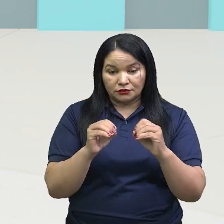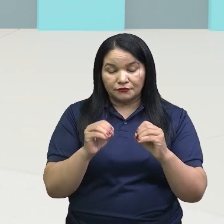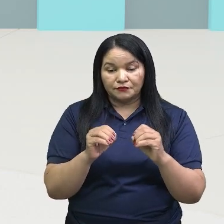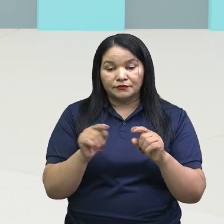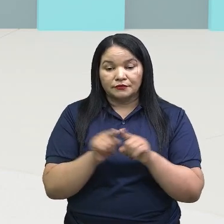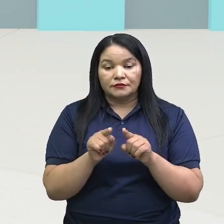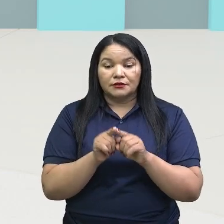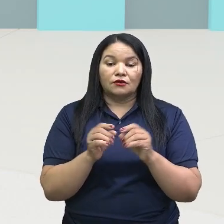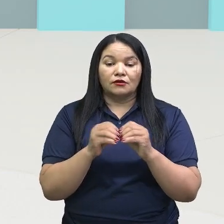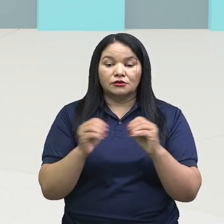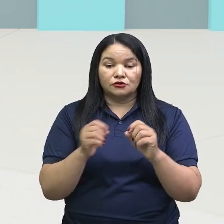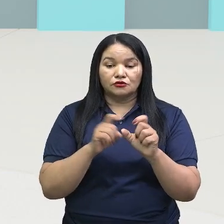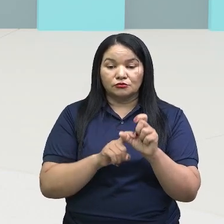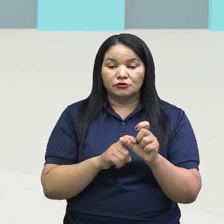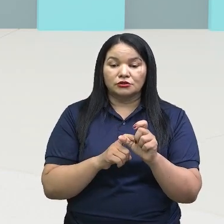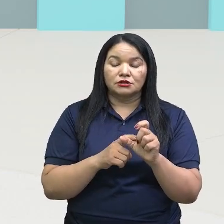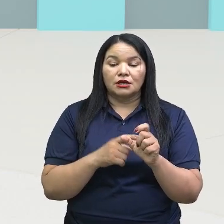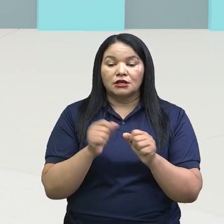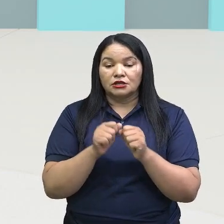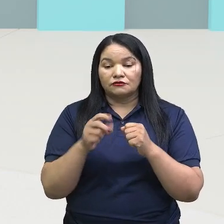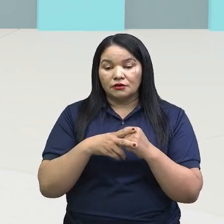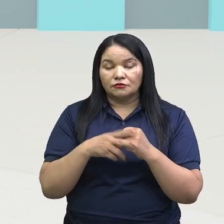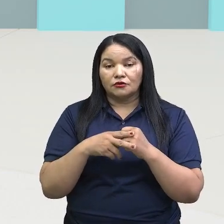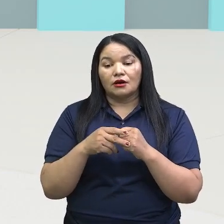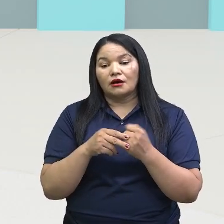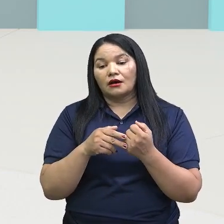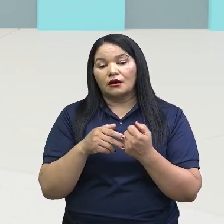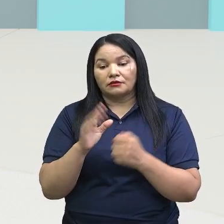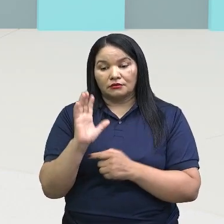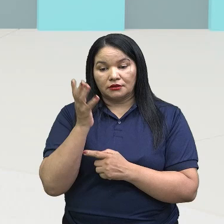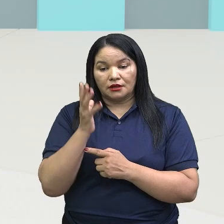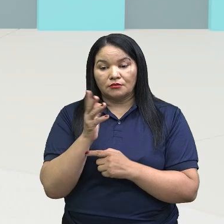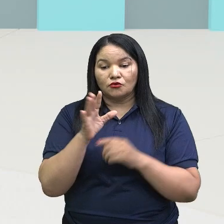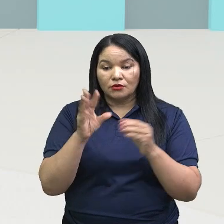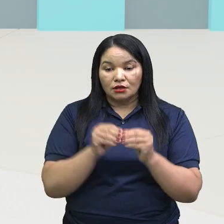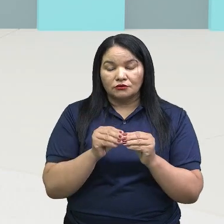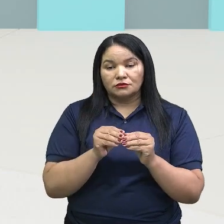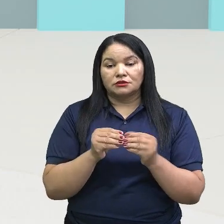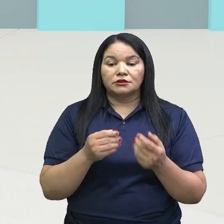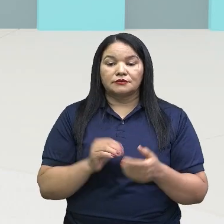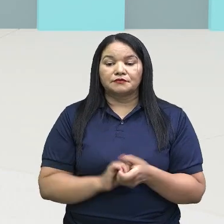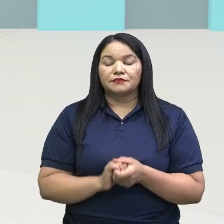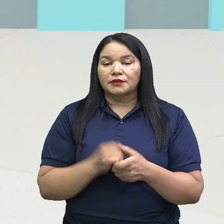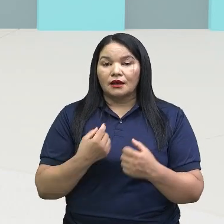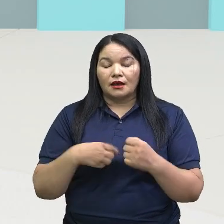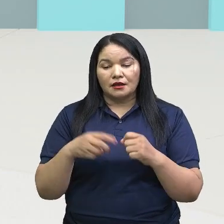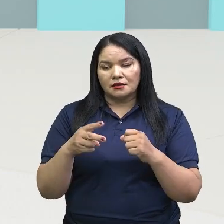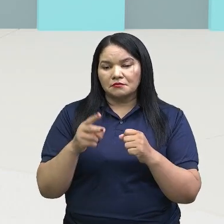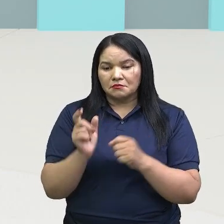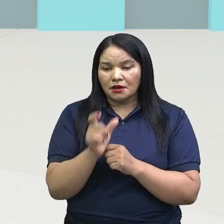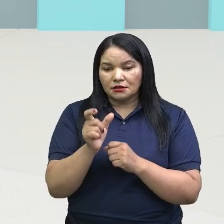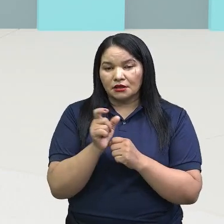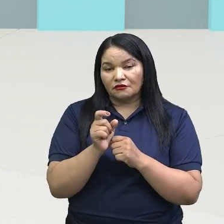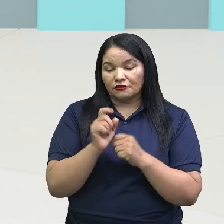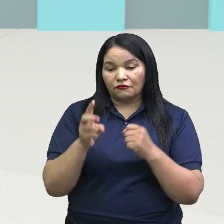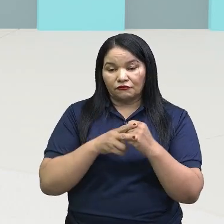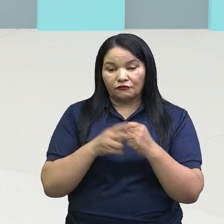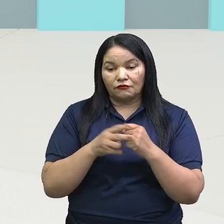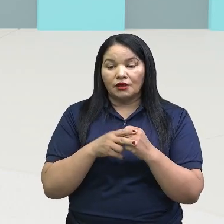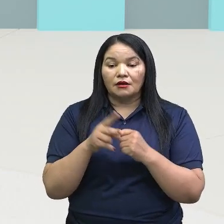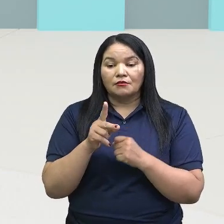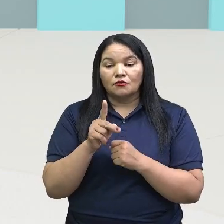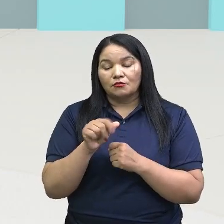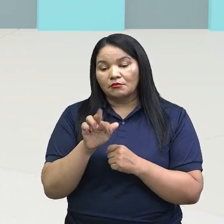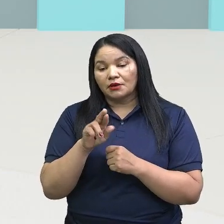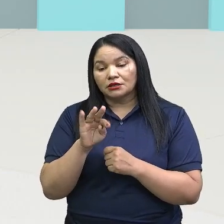subordinada, adverbial, temporal, reduzida de particípio. Qual é a palavra que está no particípio? A palavra distribuídas,